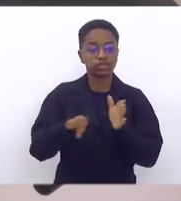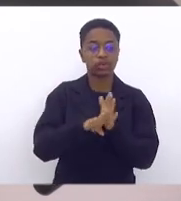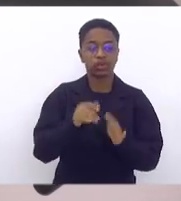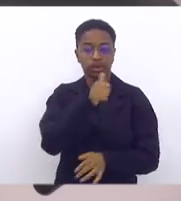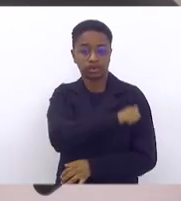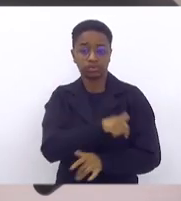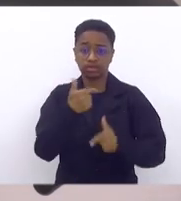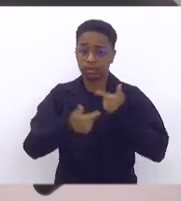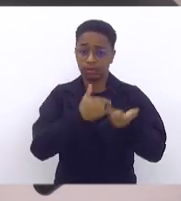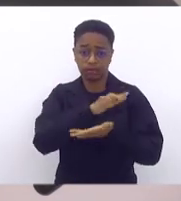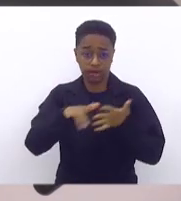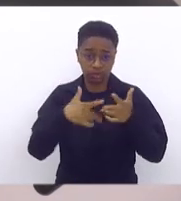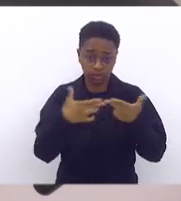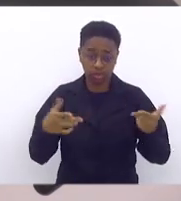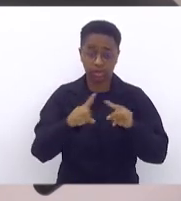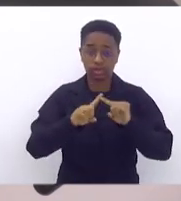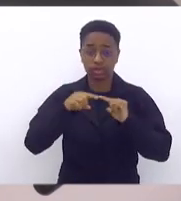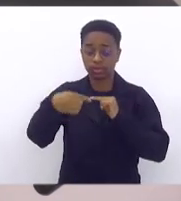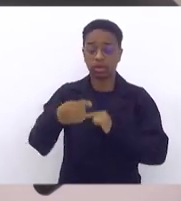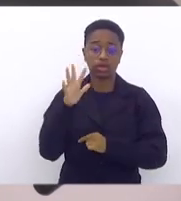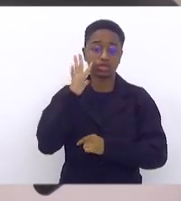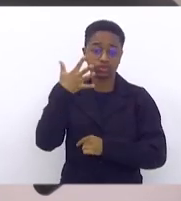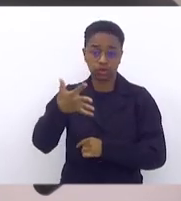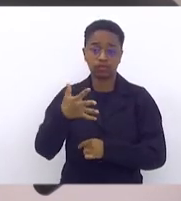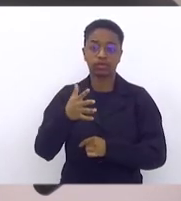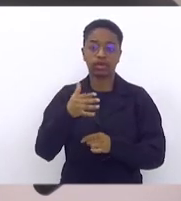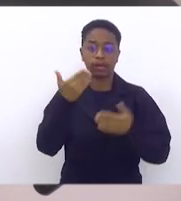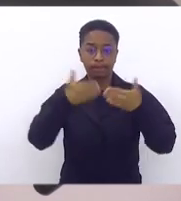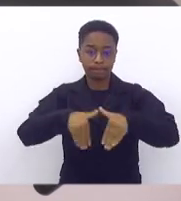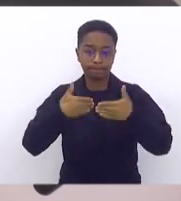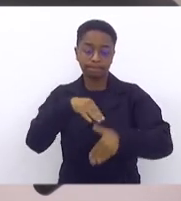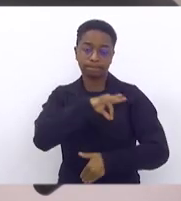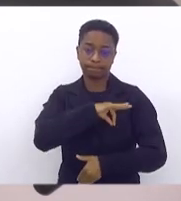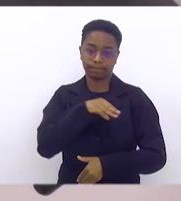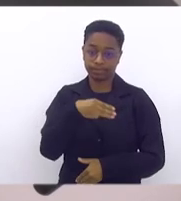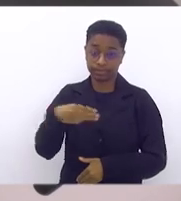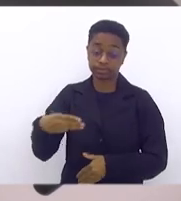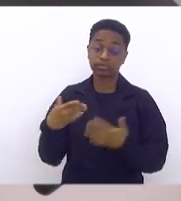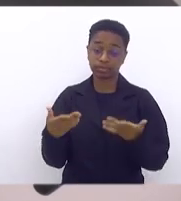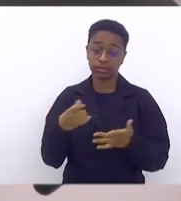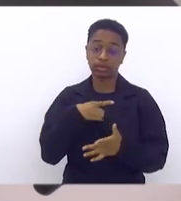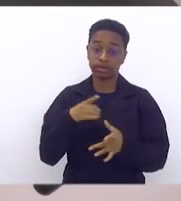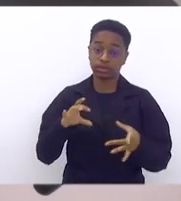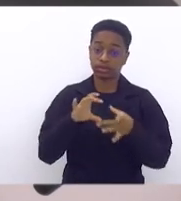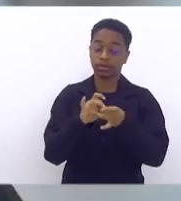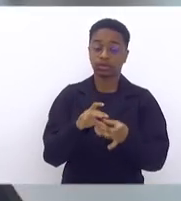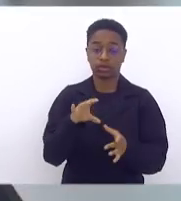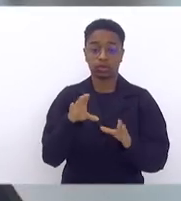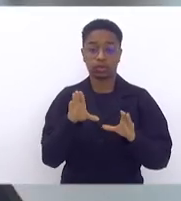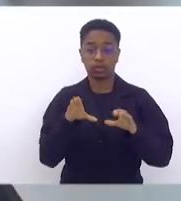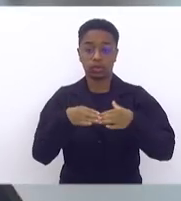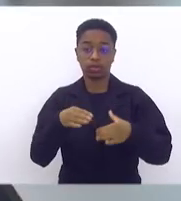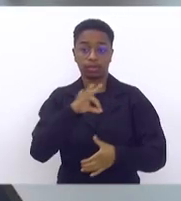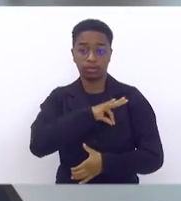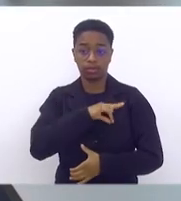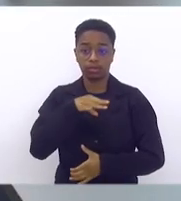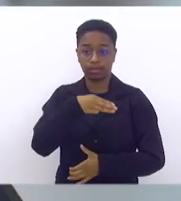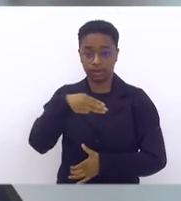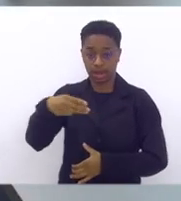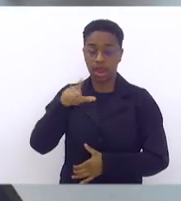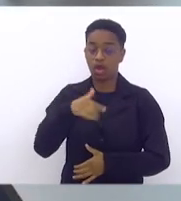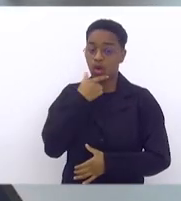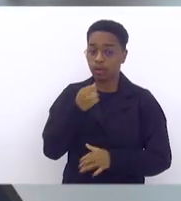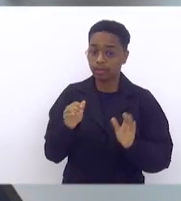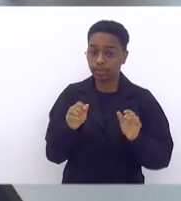podia ser e resolve fazer a própria polícia militar. E corresponde a uma dessas parcelas dos policiais militares, que são homens negros, pobres e que